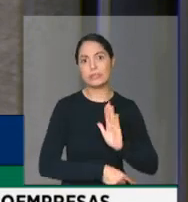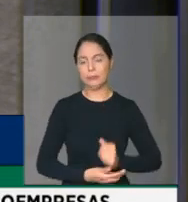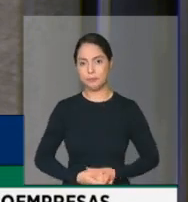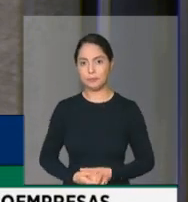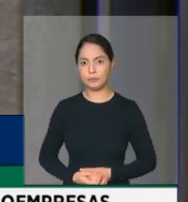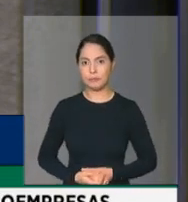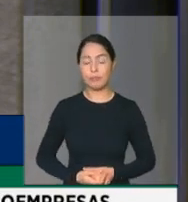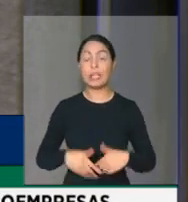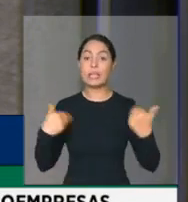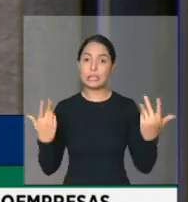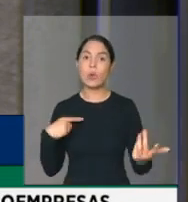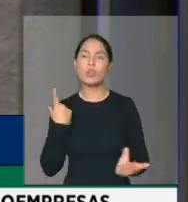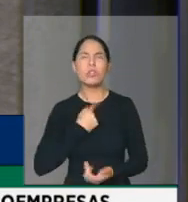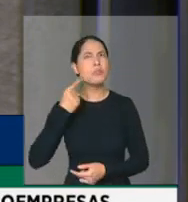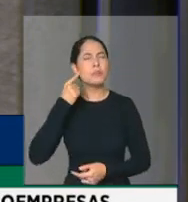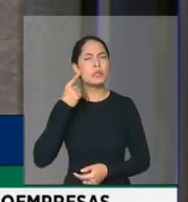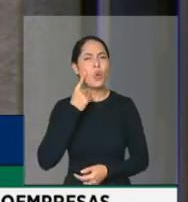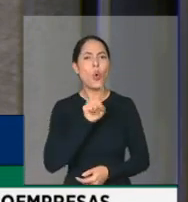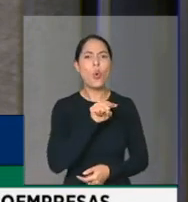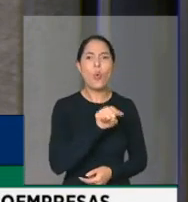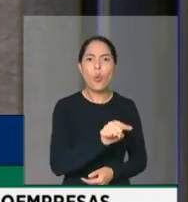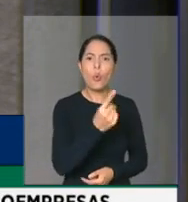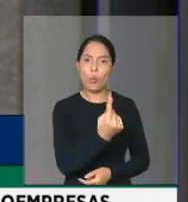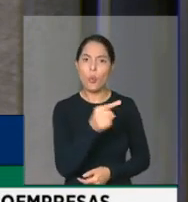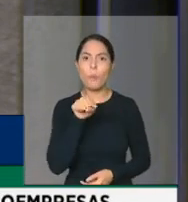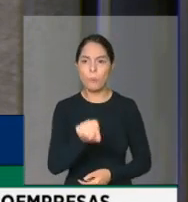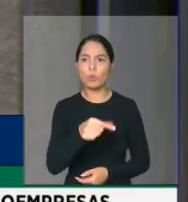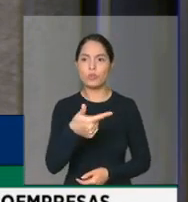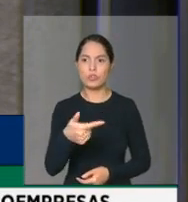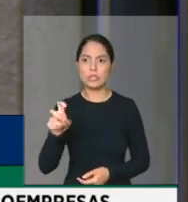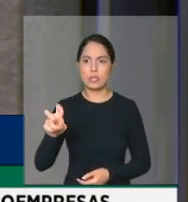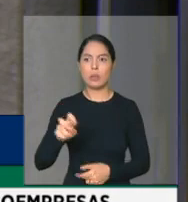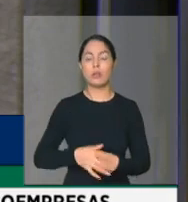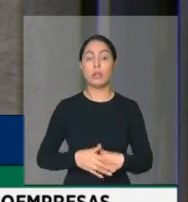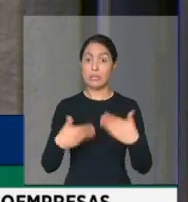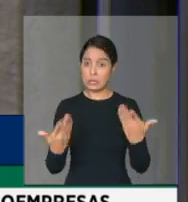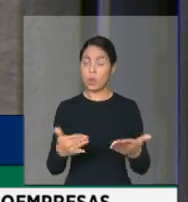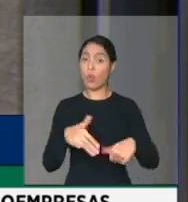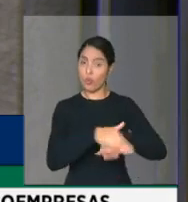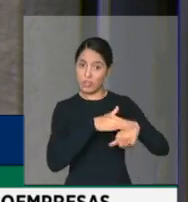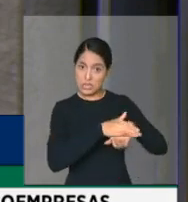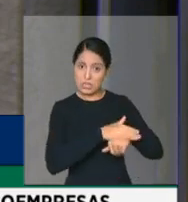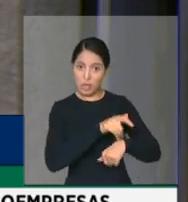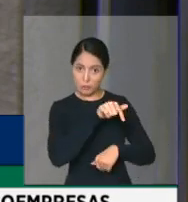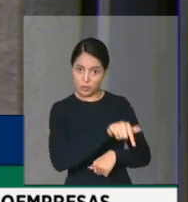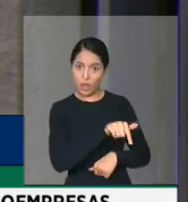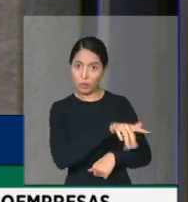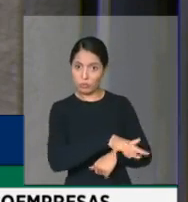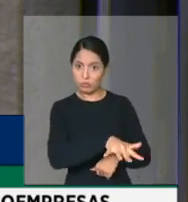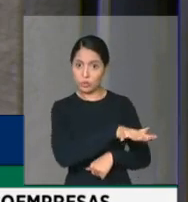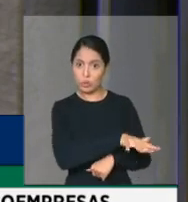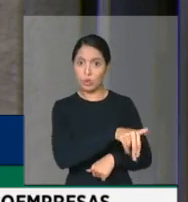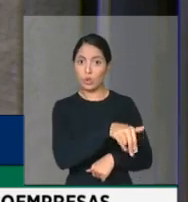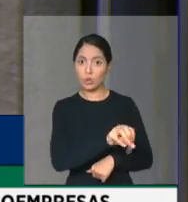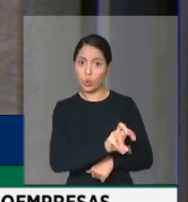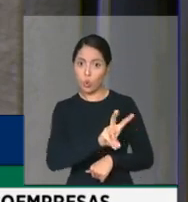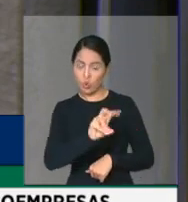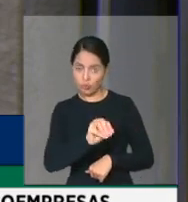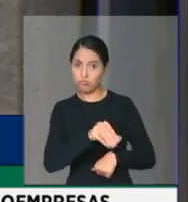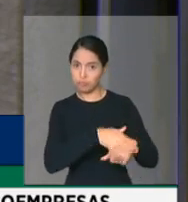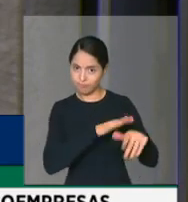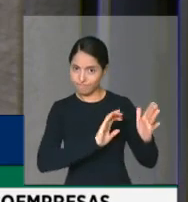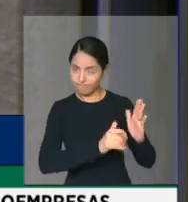mais 1,25%. Conversamos hoje com o Partido Novo, que queria, inclusive, que nós retirássemos esse chamado spread,